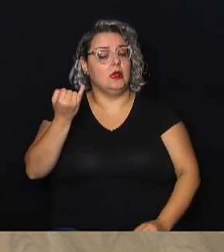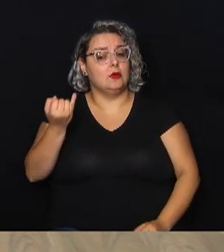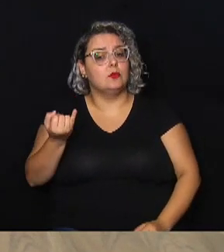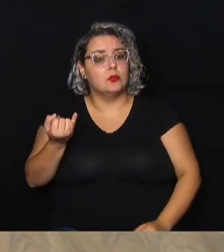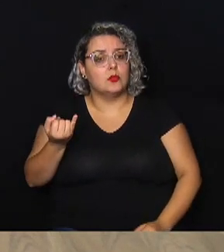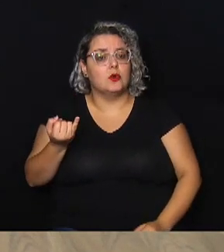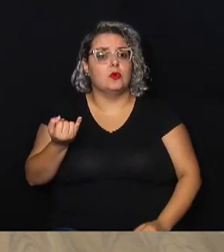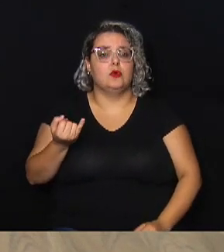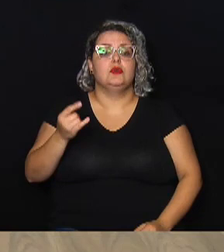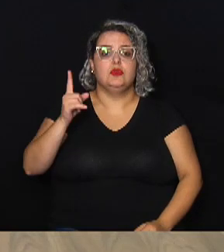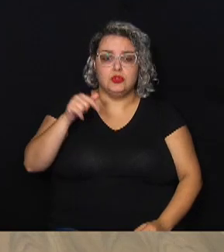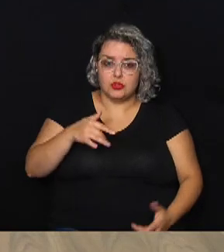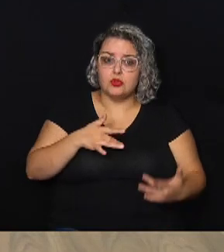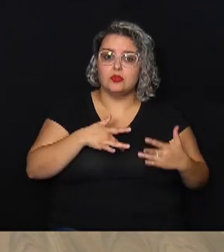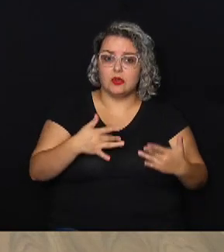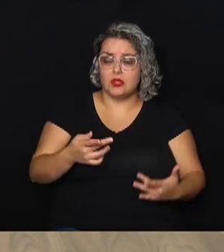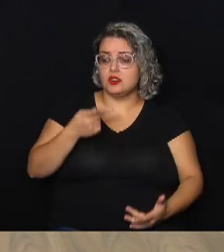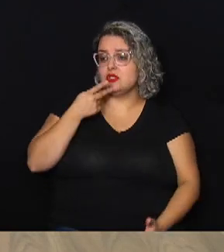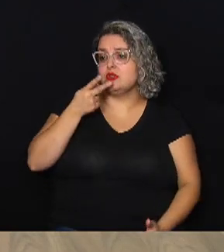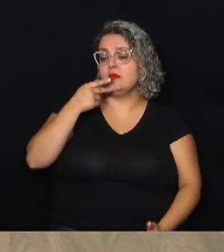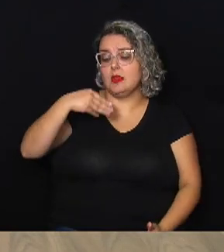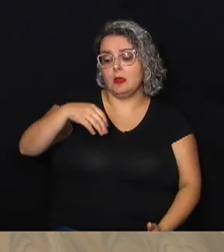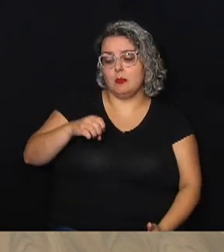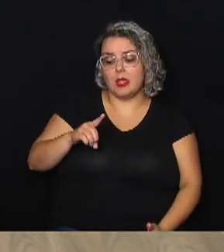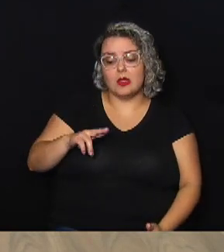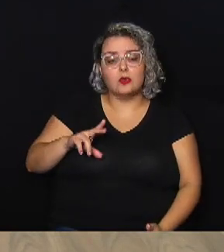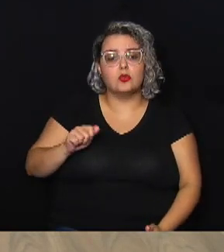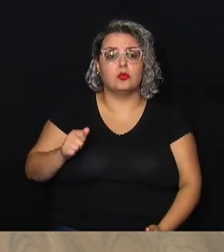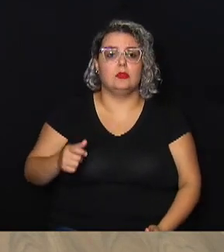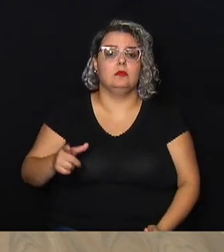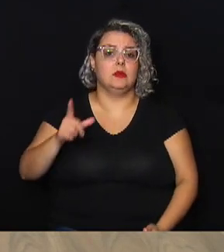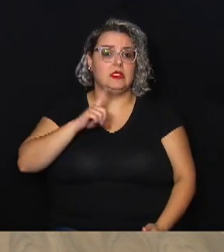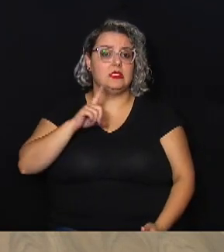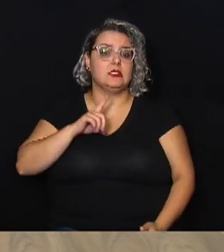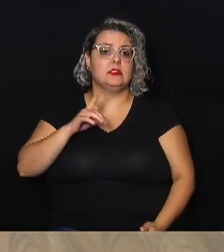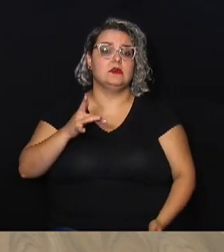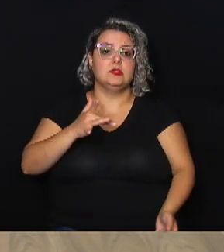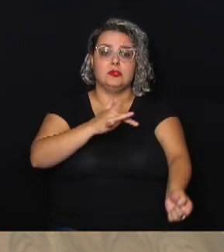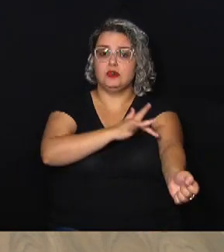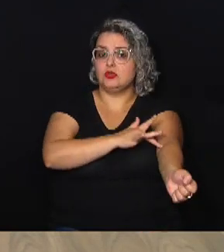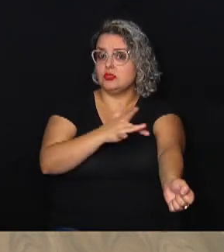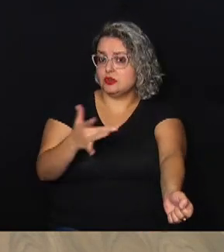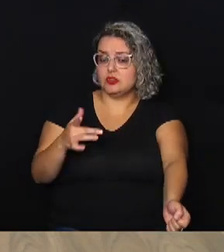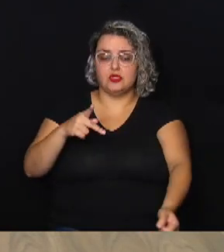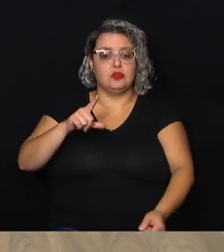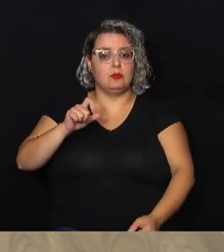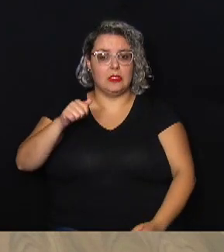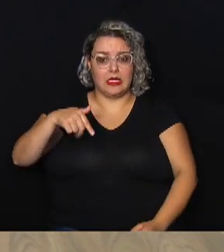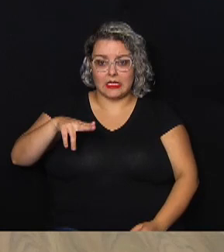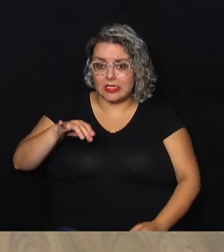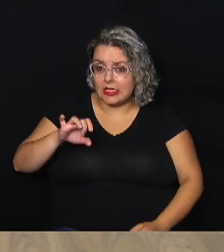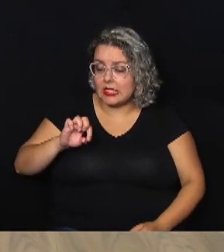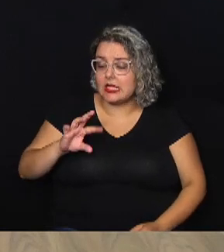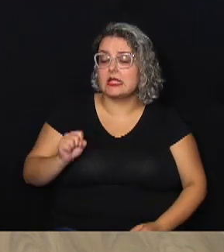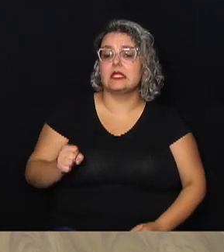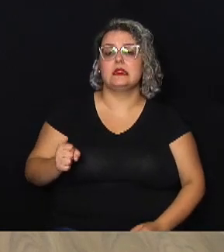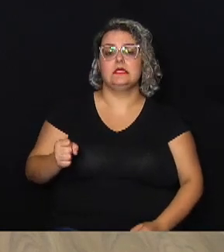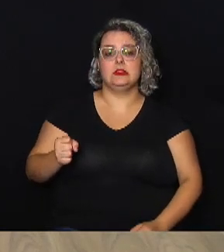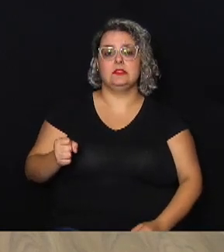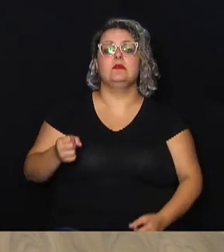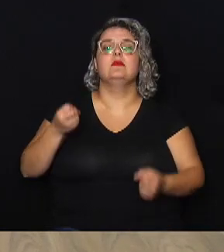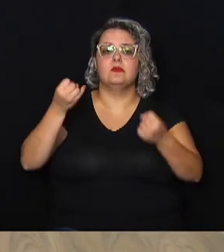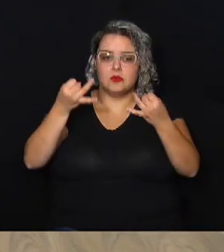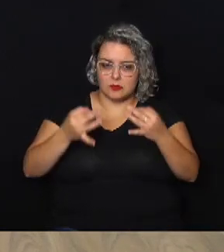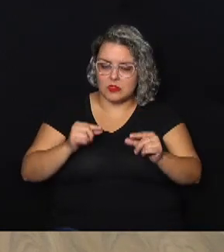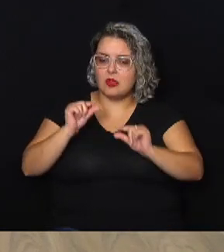de ser um doador. A gente está falando de medula, mas também existe aí doação de plaquetas, doação de sangue. Vamos explicar